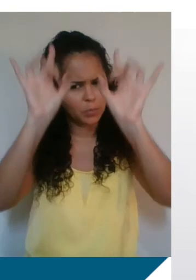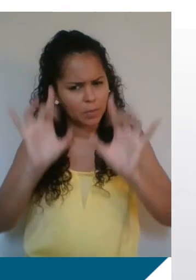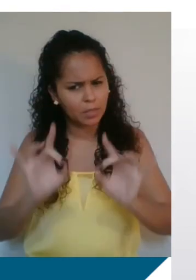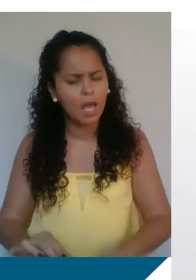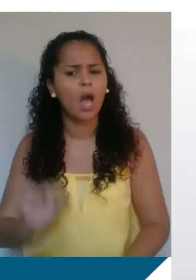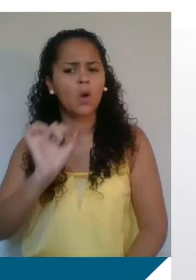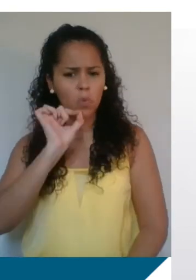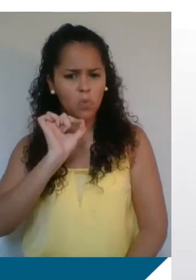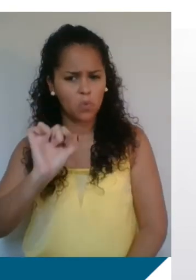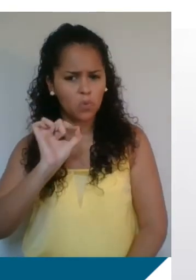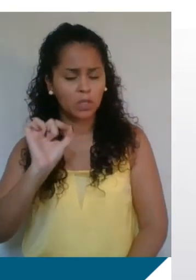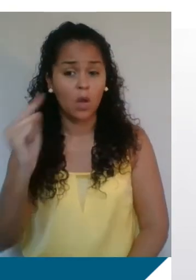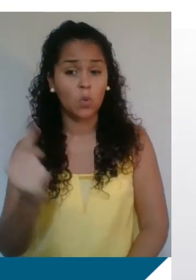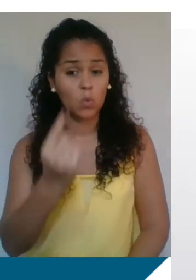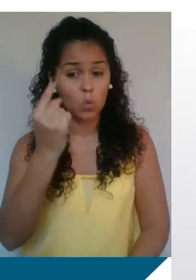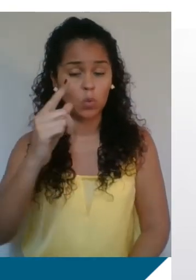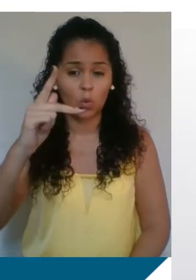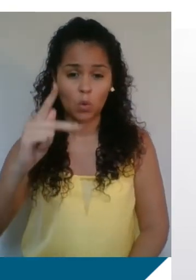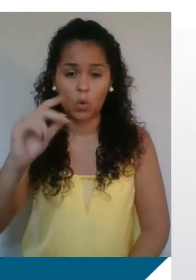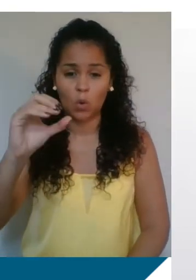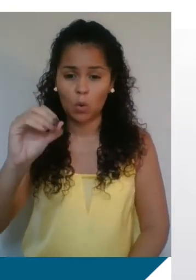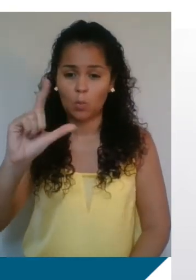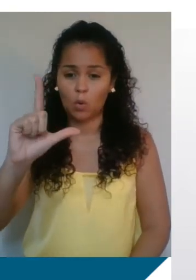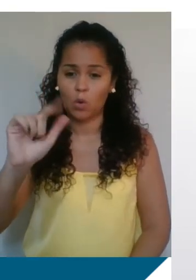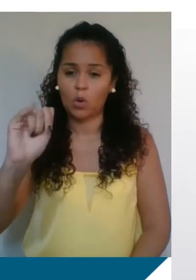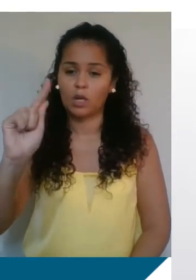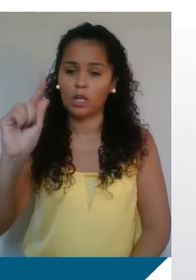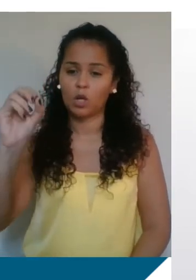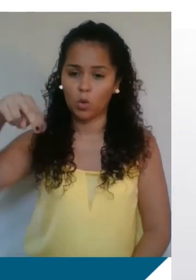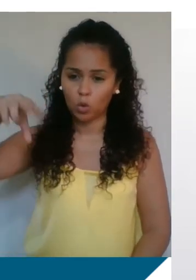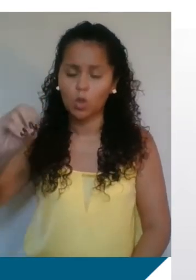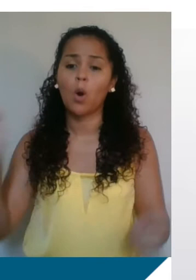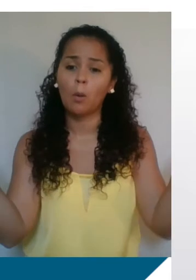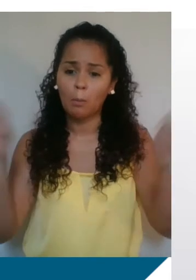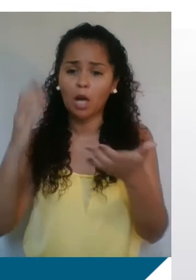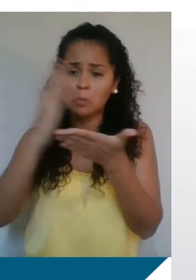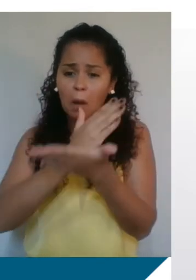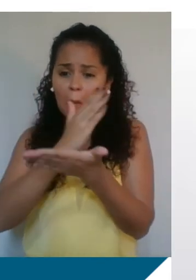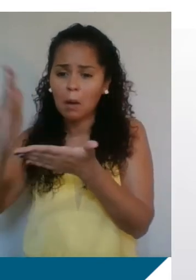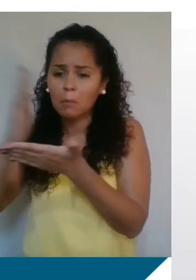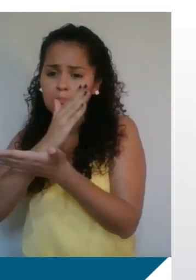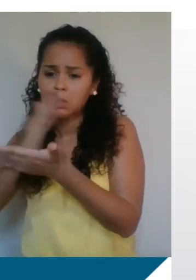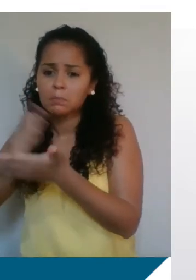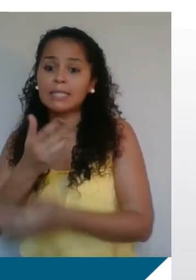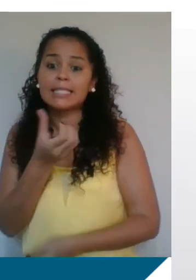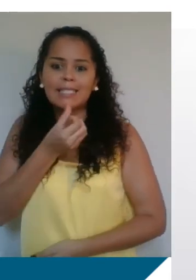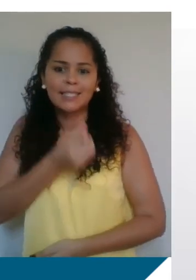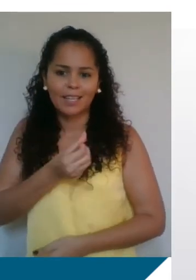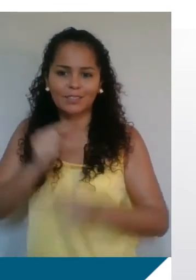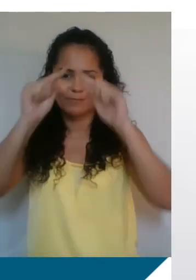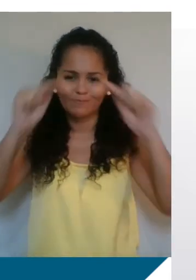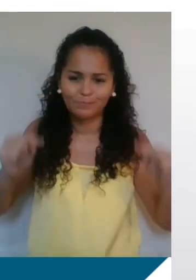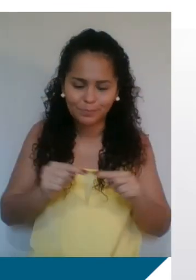o único polígono regular que pode ser subdividido em 6 triângulos equiláteros congruentes. E dessa forma,